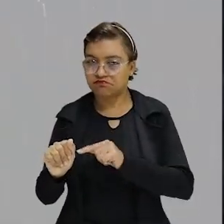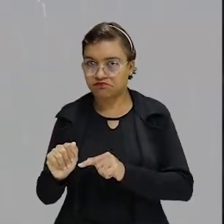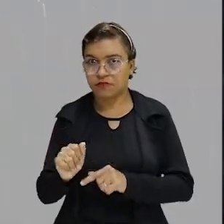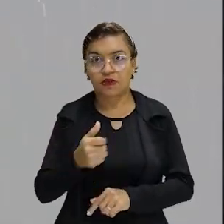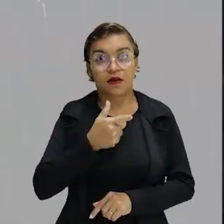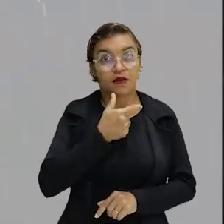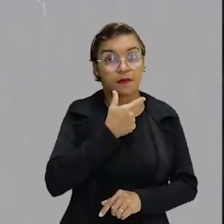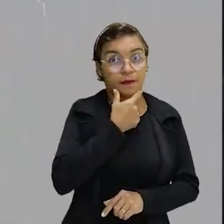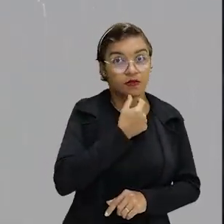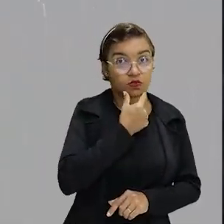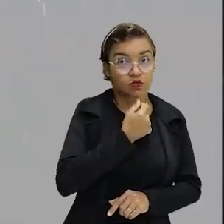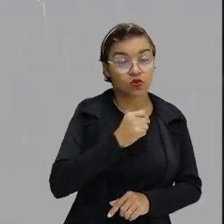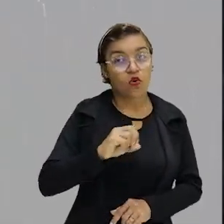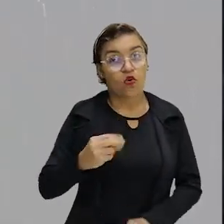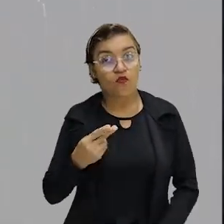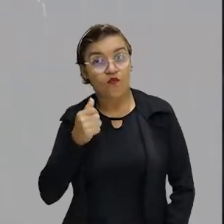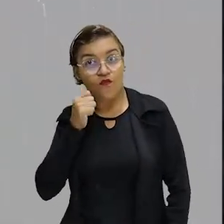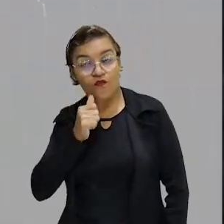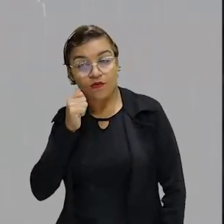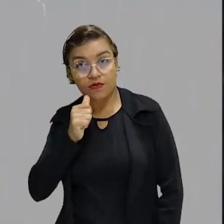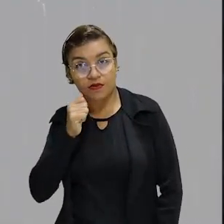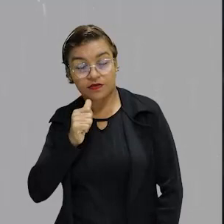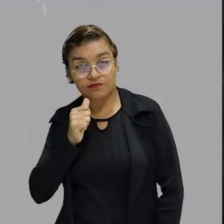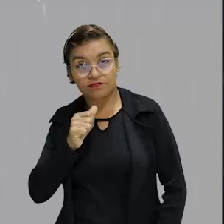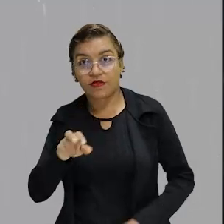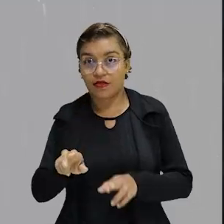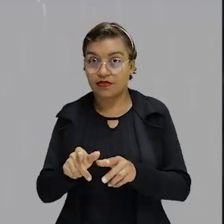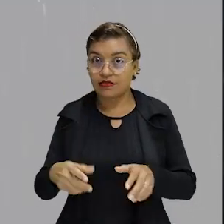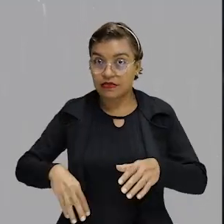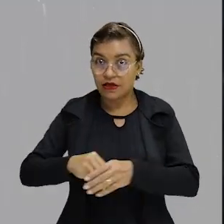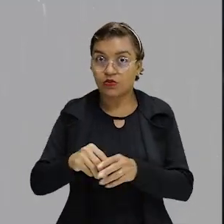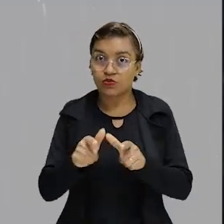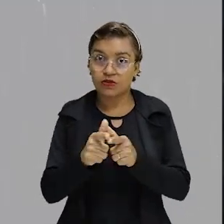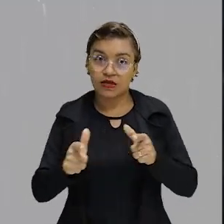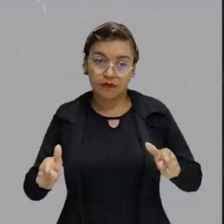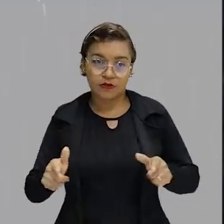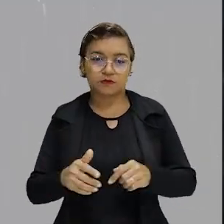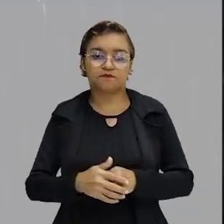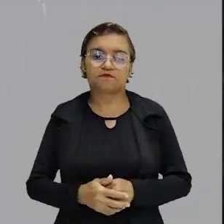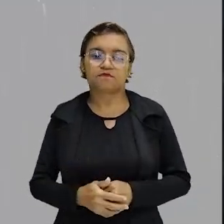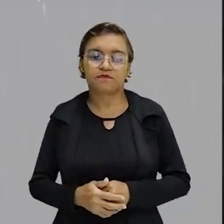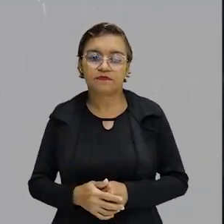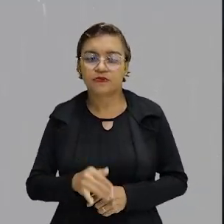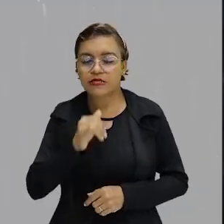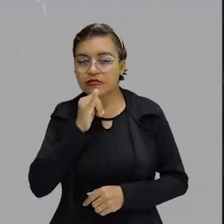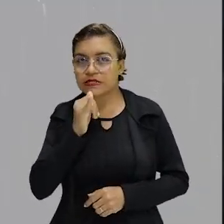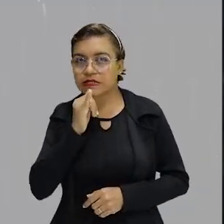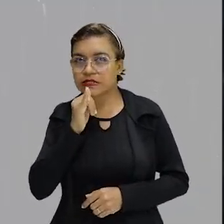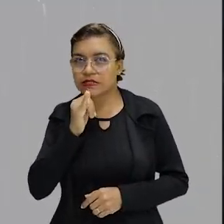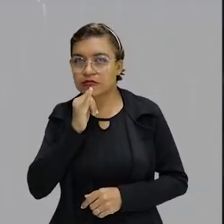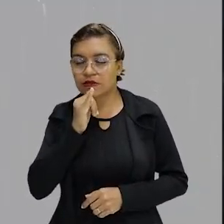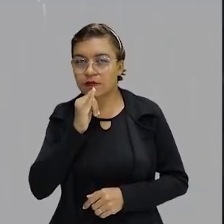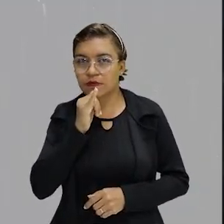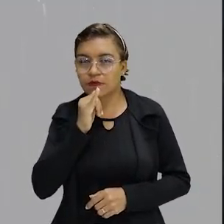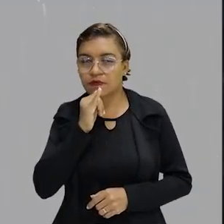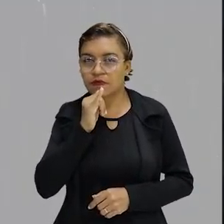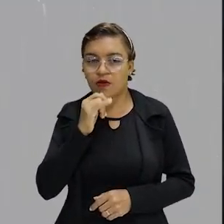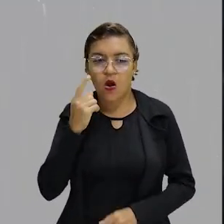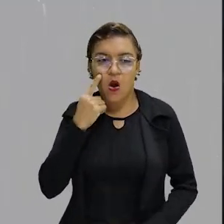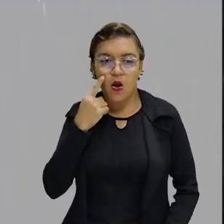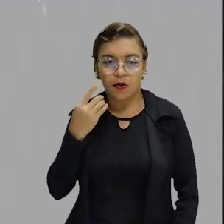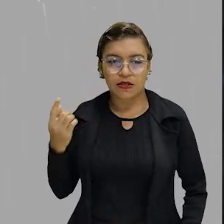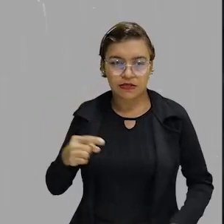lembrando, de acordo com a gramática normativa. Nas palavras rico e dinheiro, os elementos mórficos